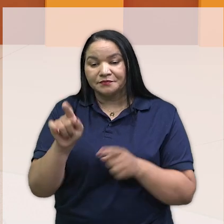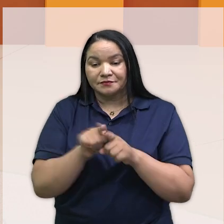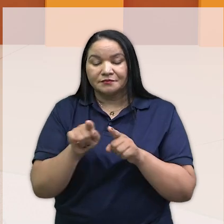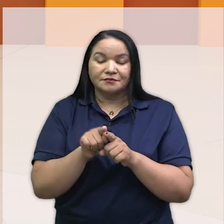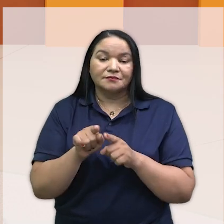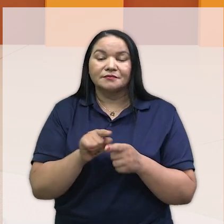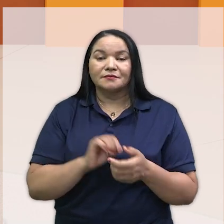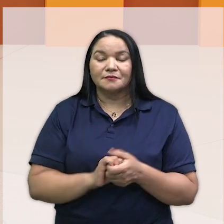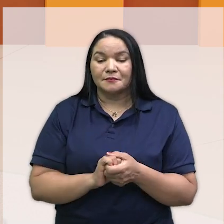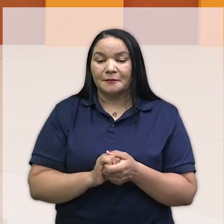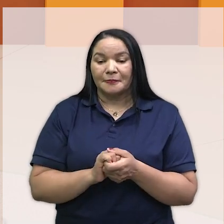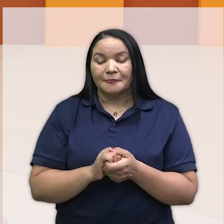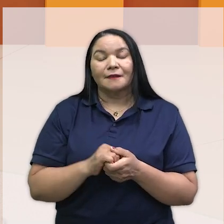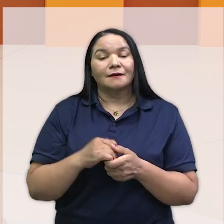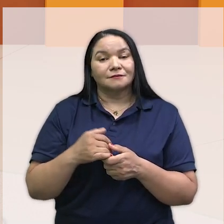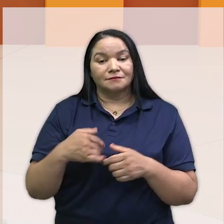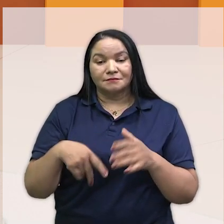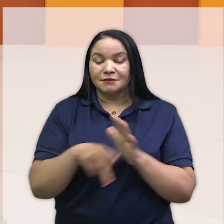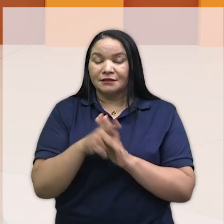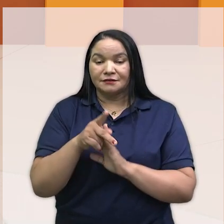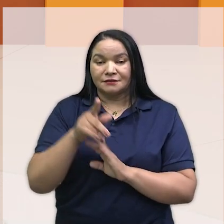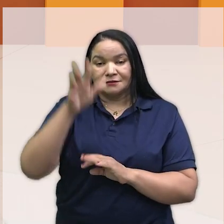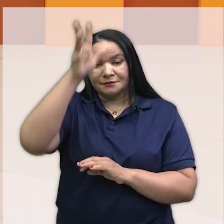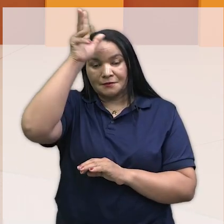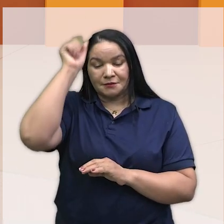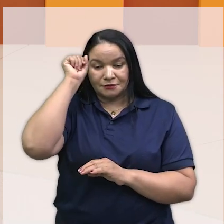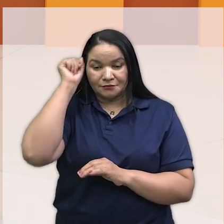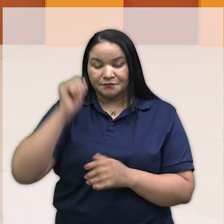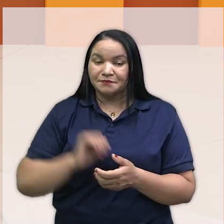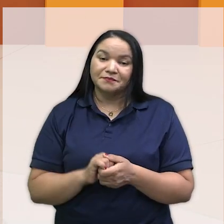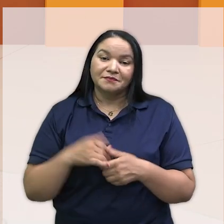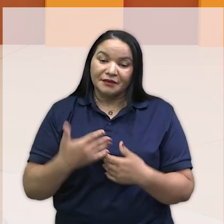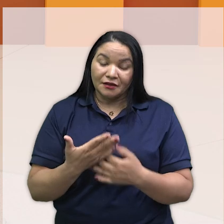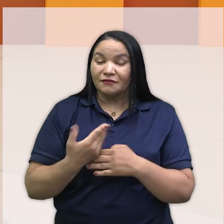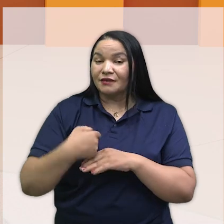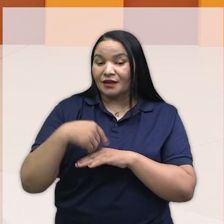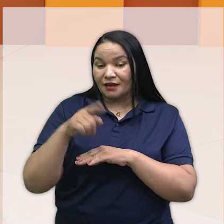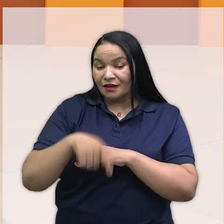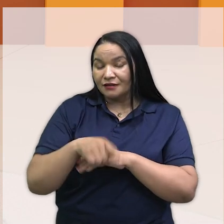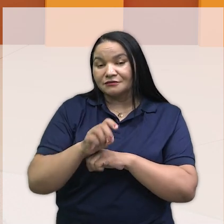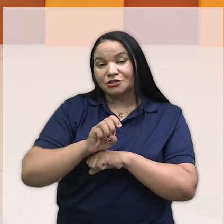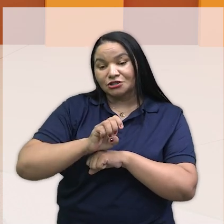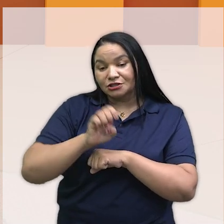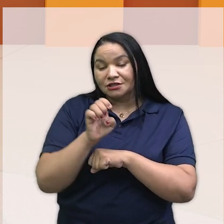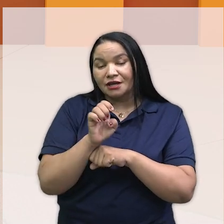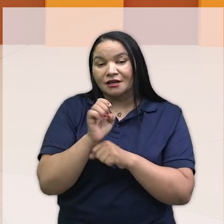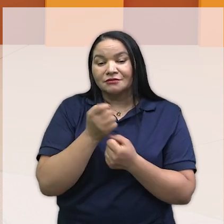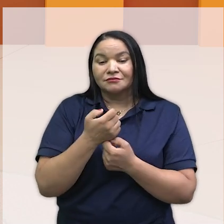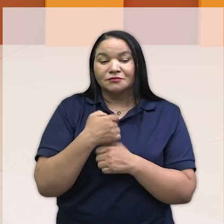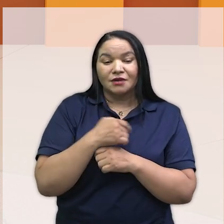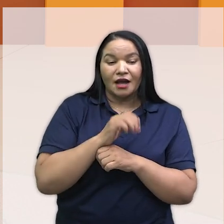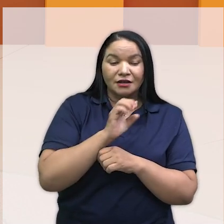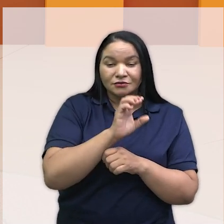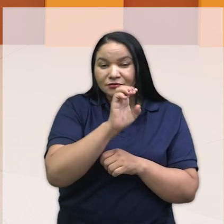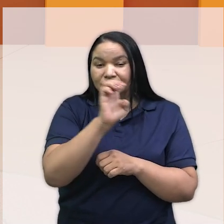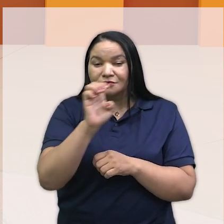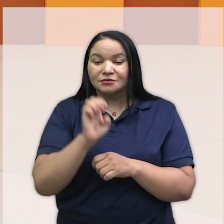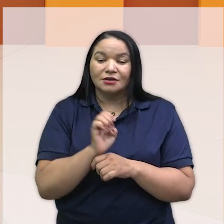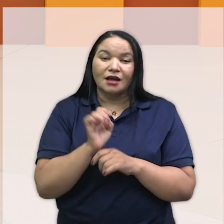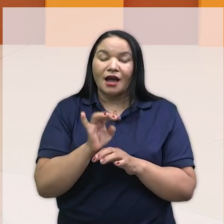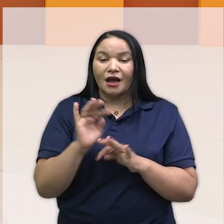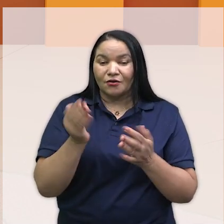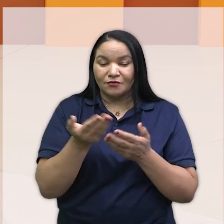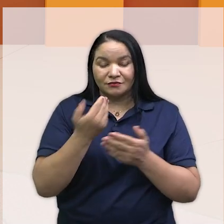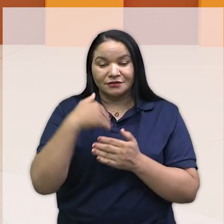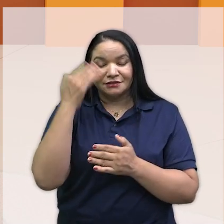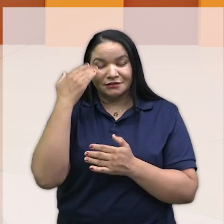do Amazonas, certo? Então, esse aqui é o estado do Amazonas e a gente vai buscar compreender, a partir